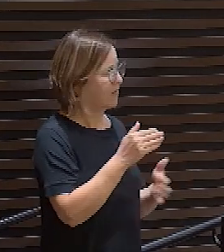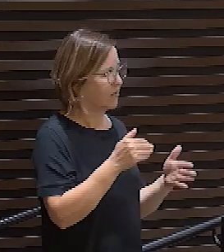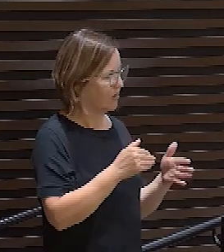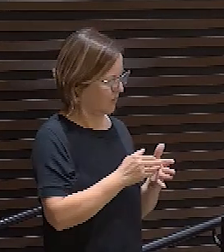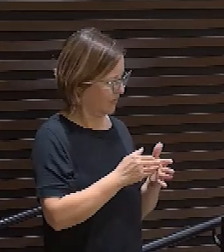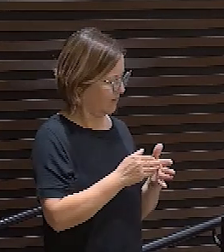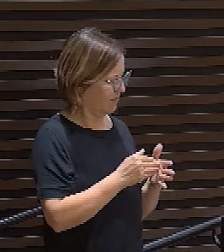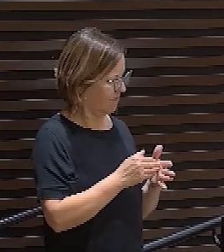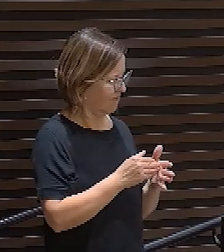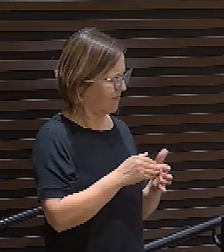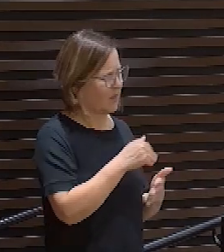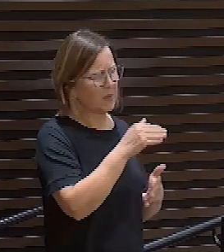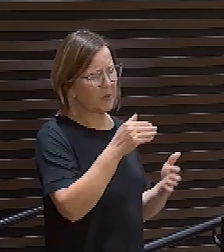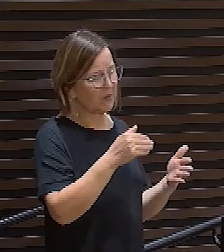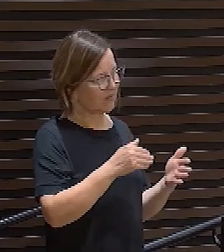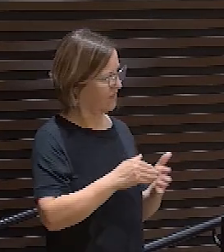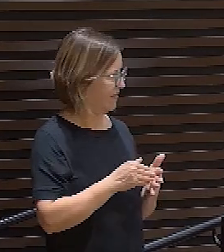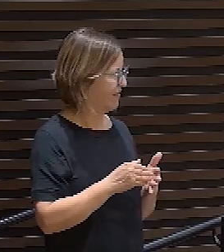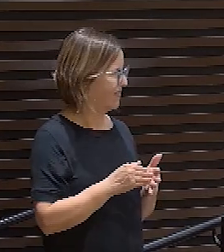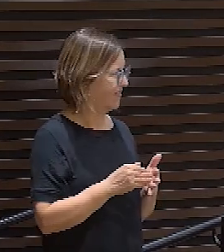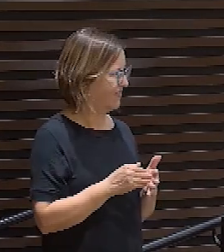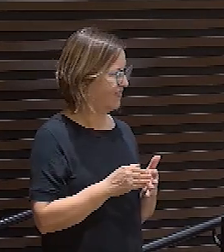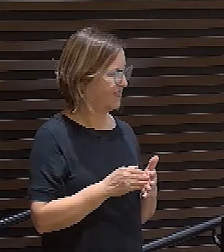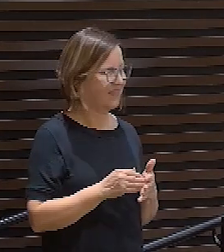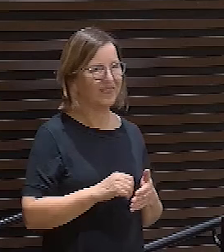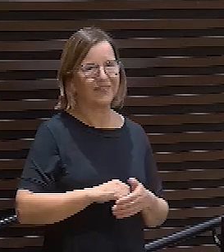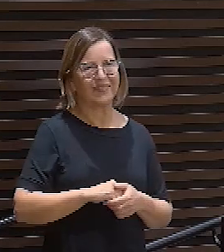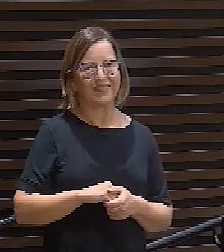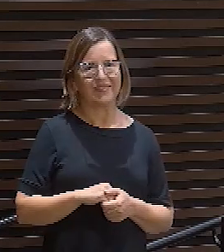é suficiente.